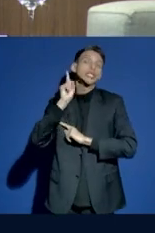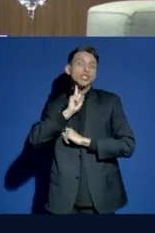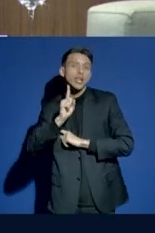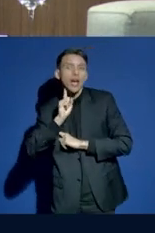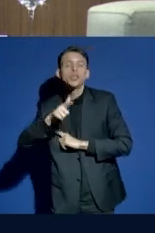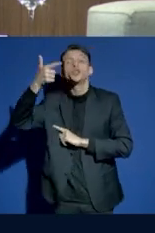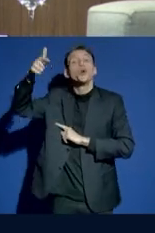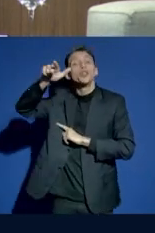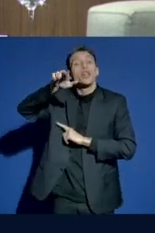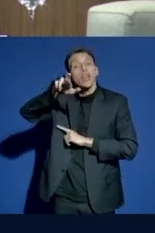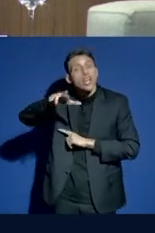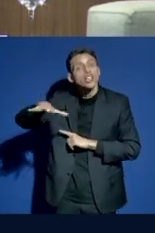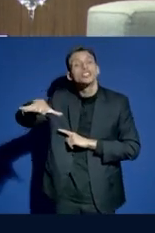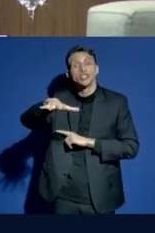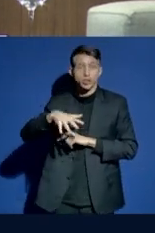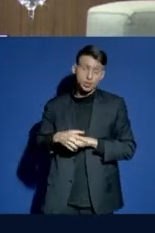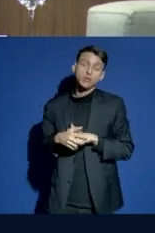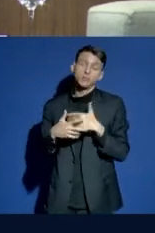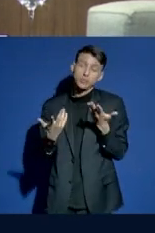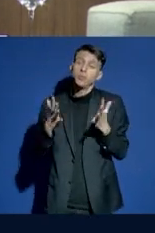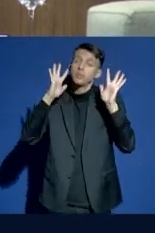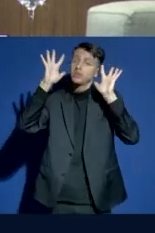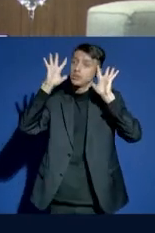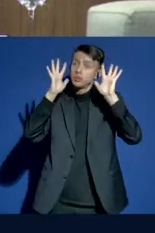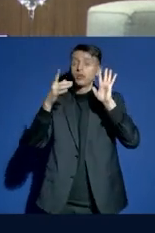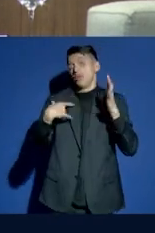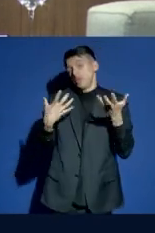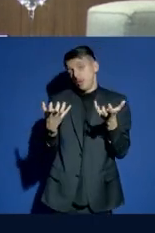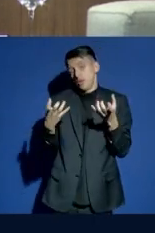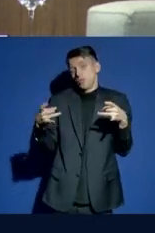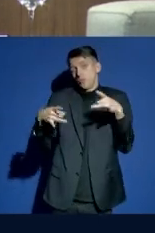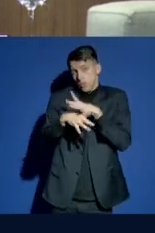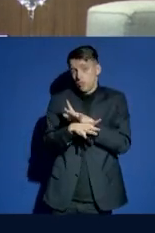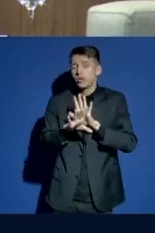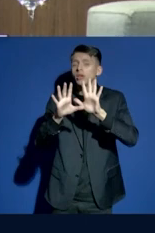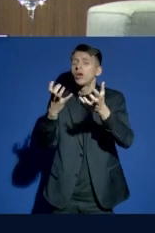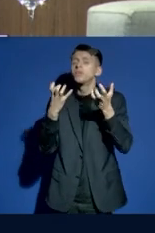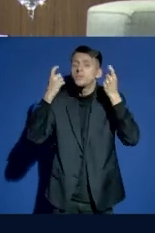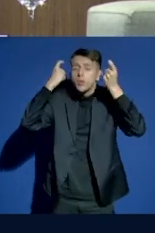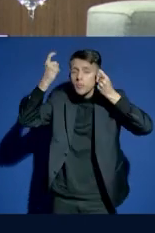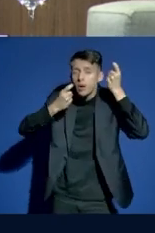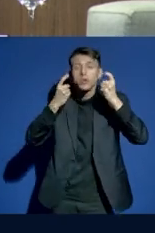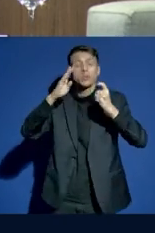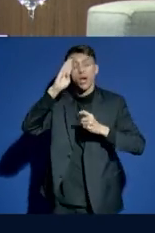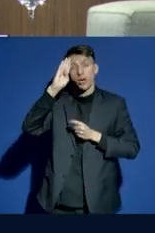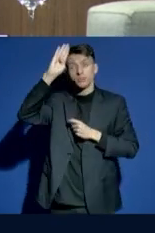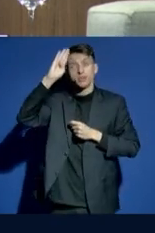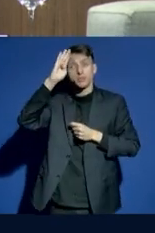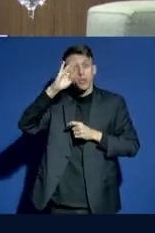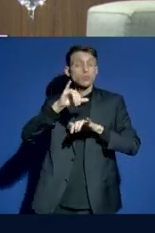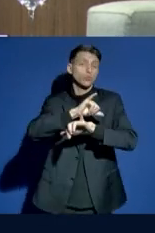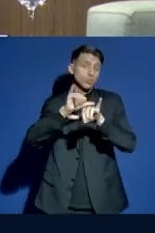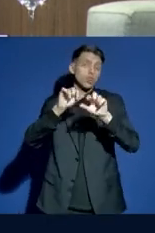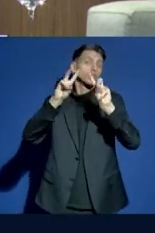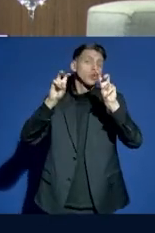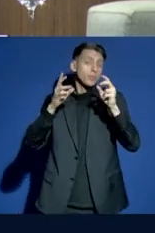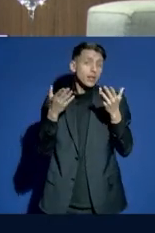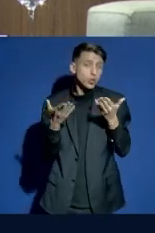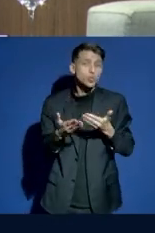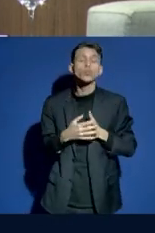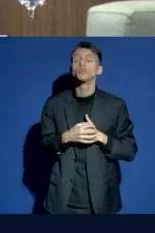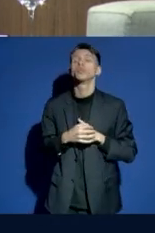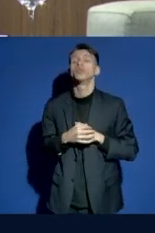através do gás não chove e nós estamos só para poder concluir preocupados também e eu acho fundamental e